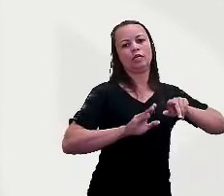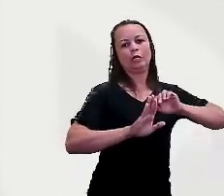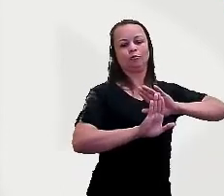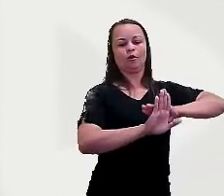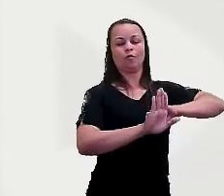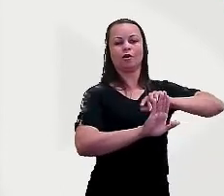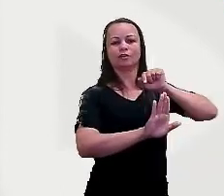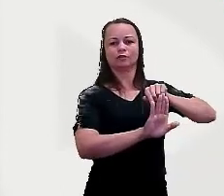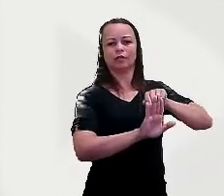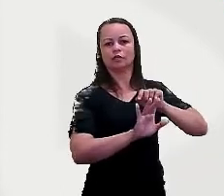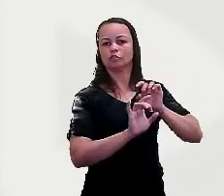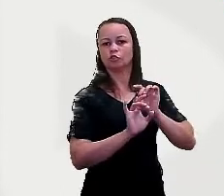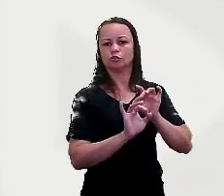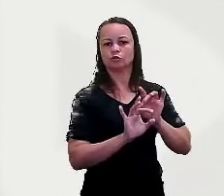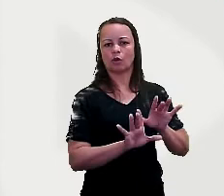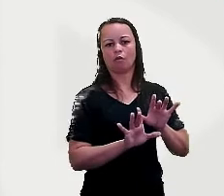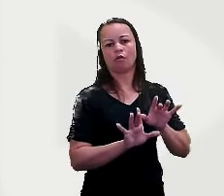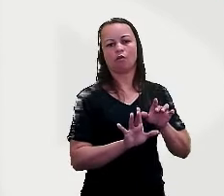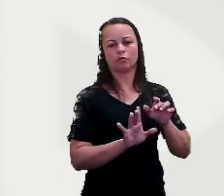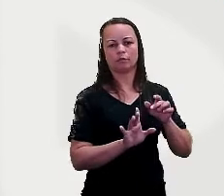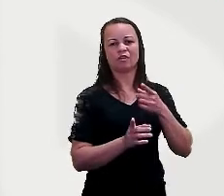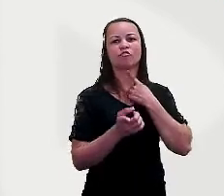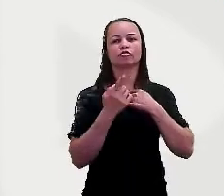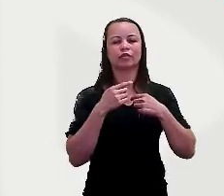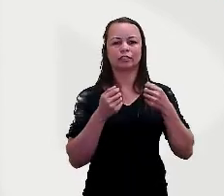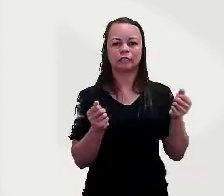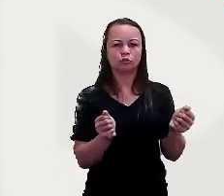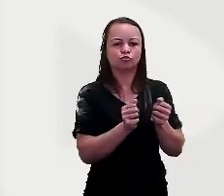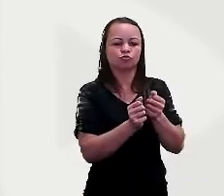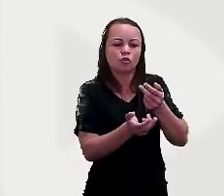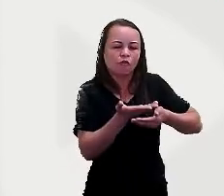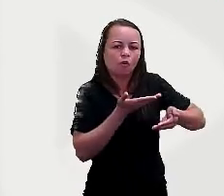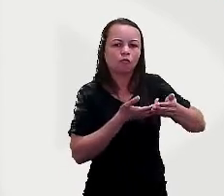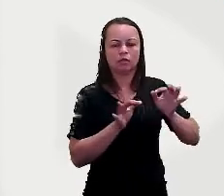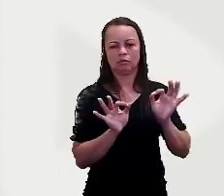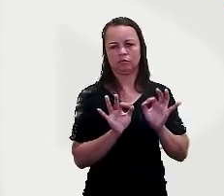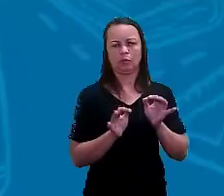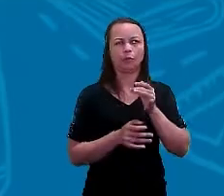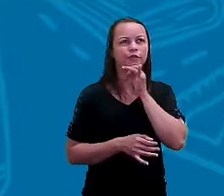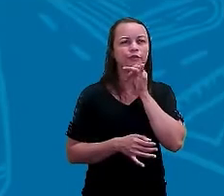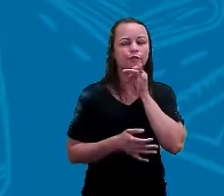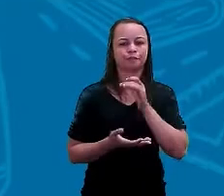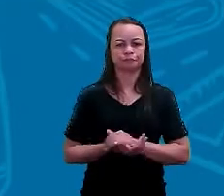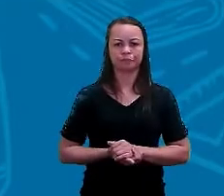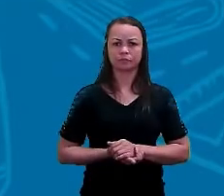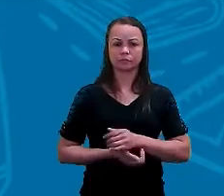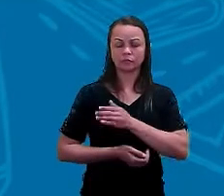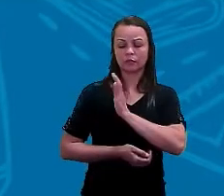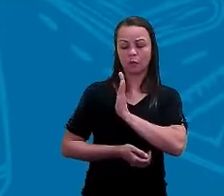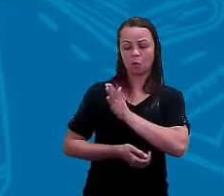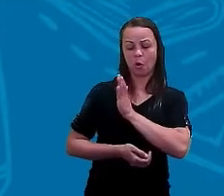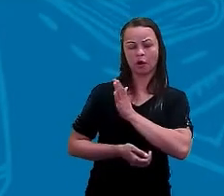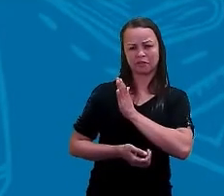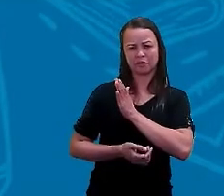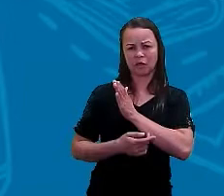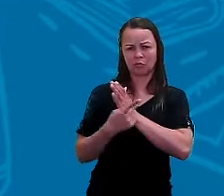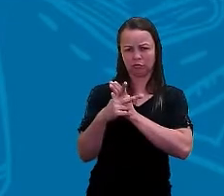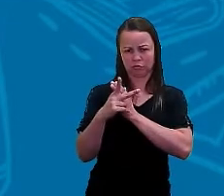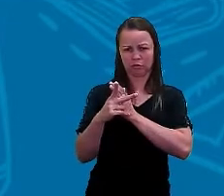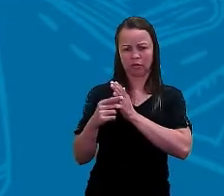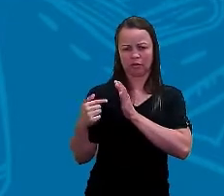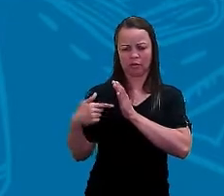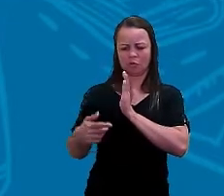vai precisar da minha vontade estar envolvida. Por exemplo, vou citar um exemplo bem simples. O teu coração está batendo diferente da tua